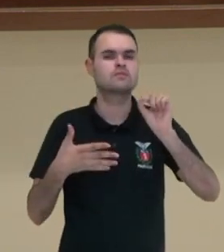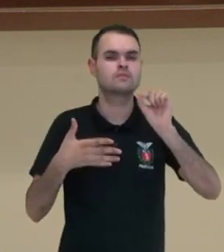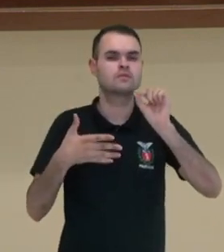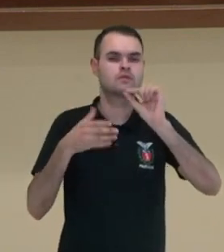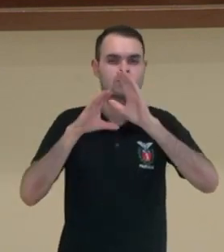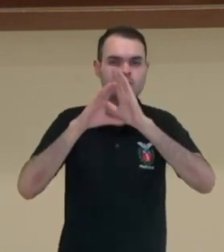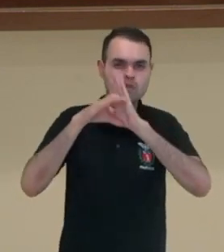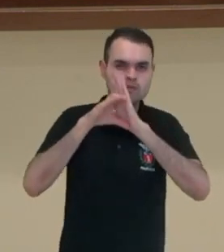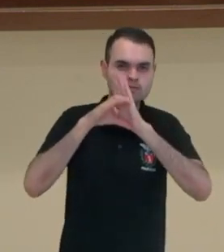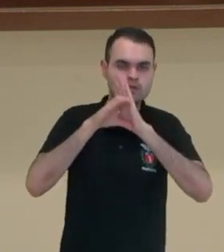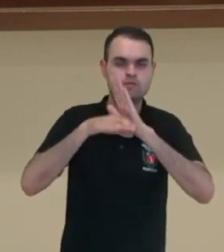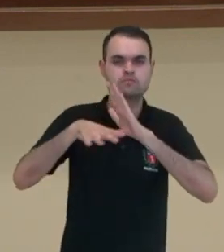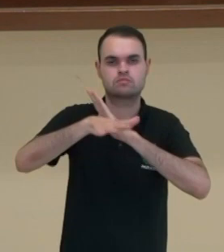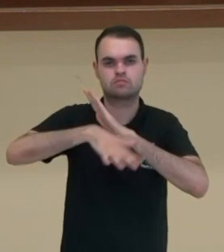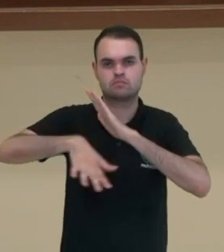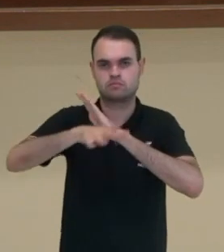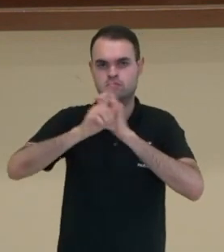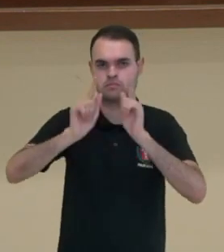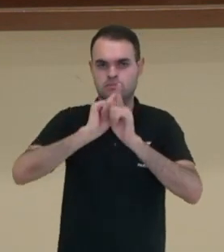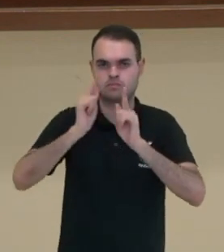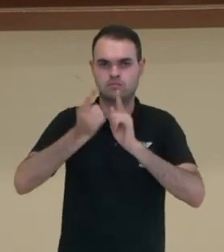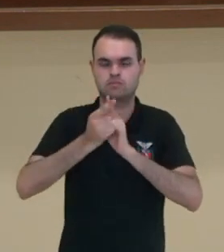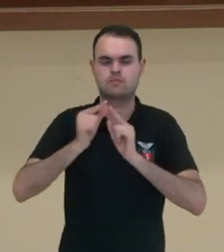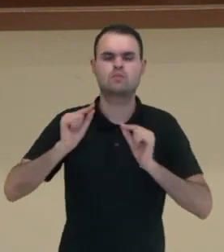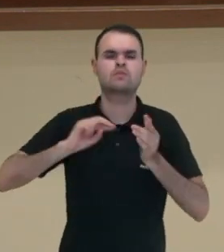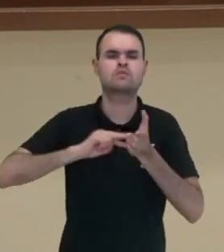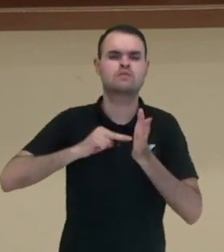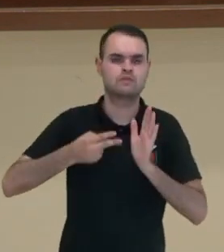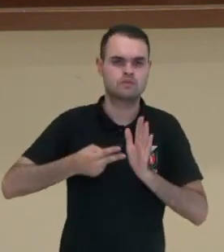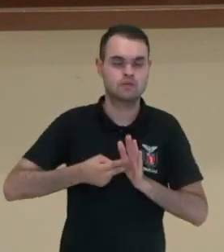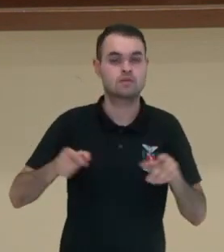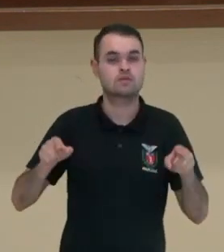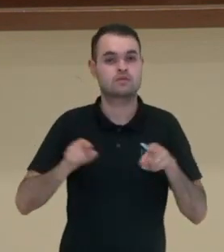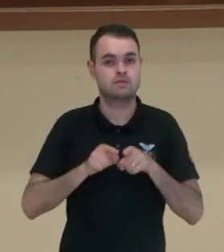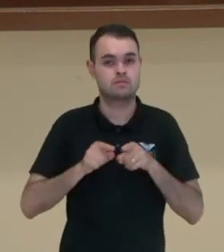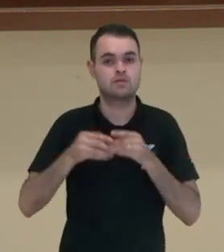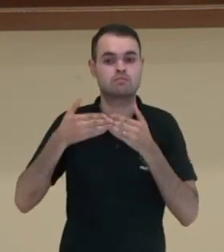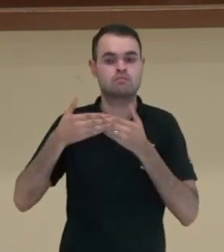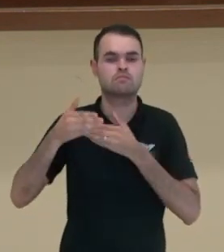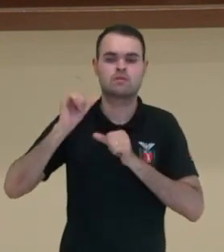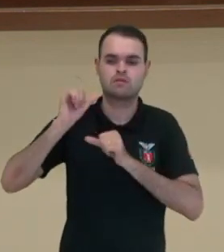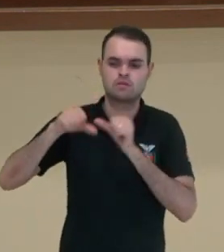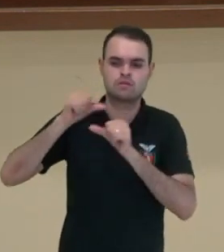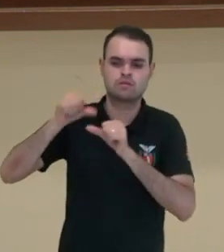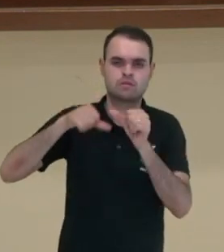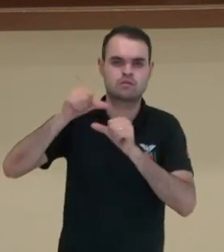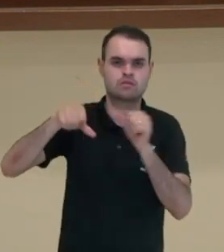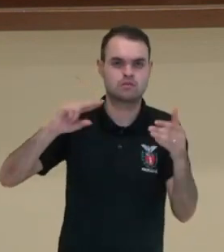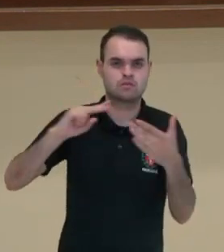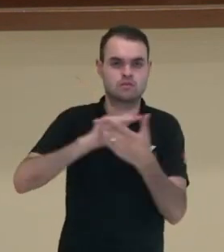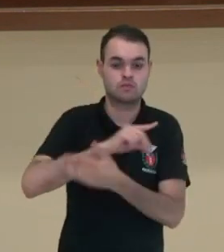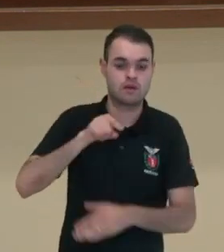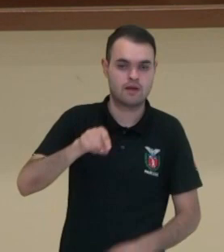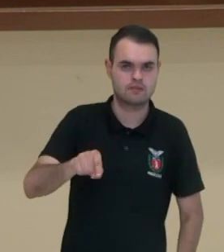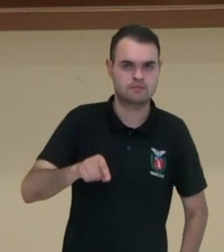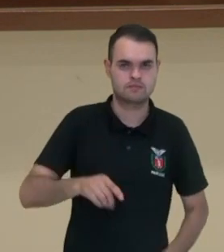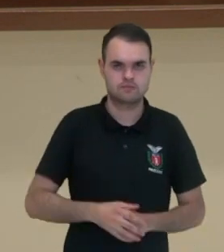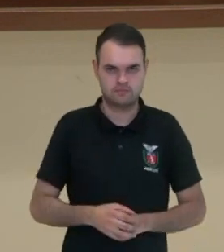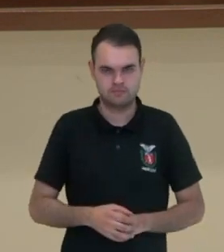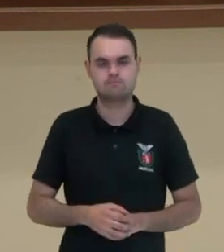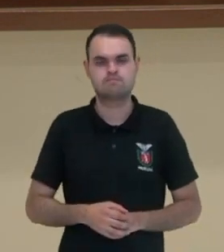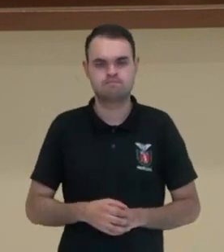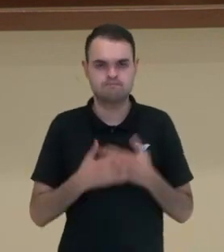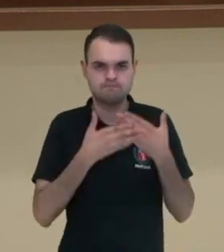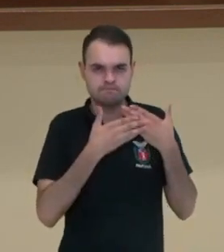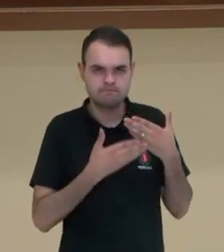de espaço geográfico, o que ele significa e as transformações que ocorrem no espaço geográfico a